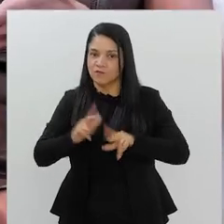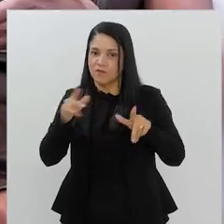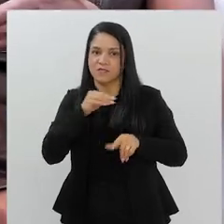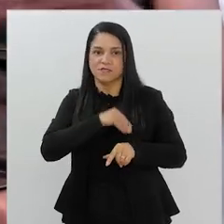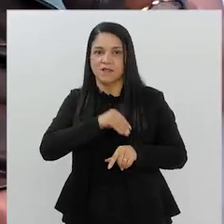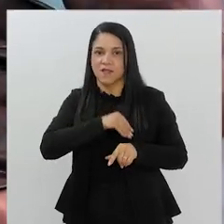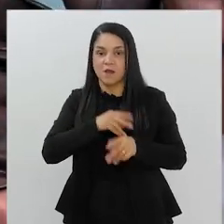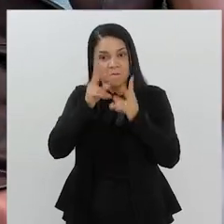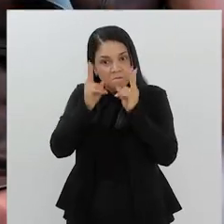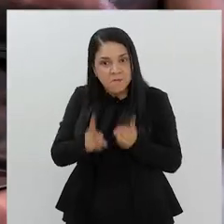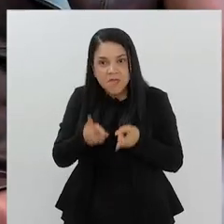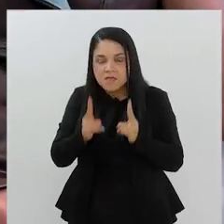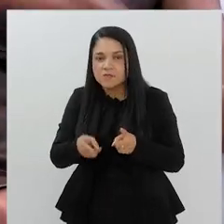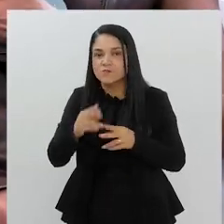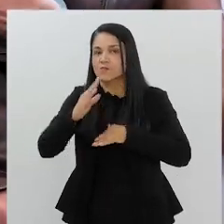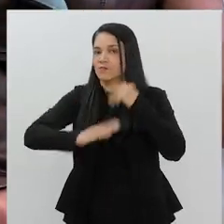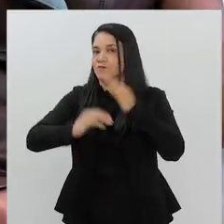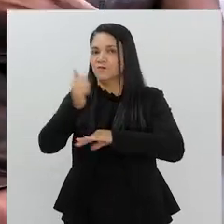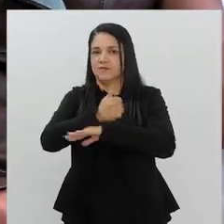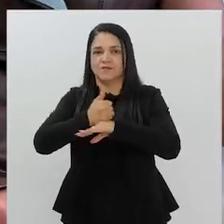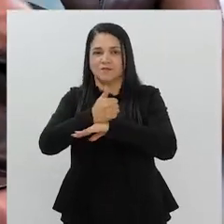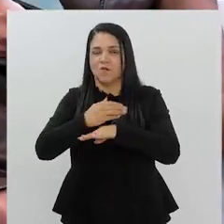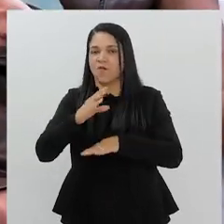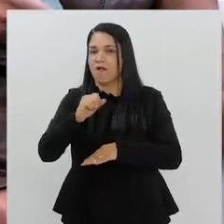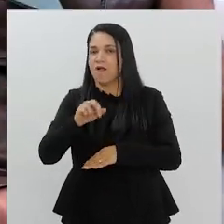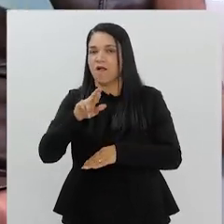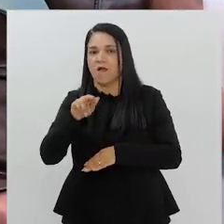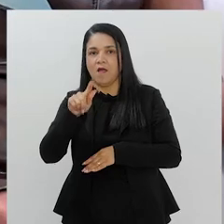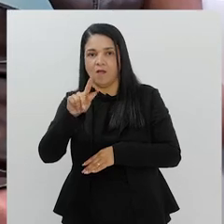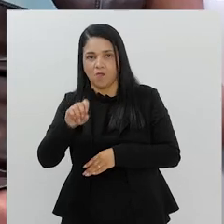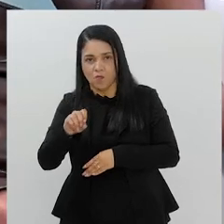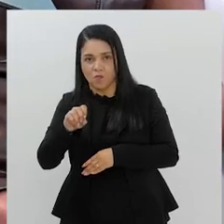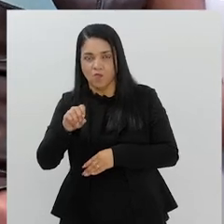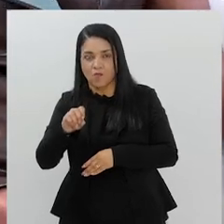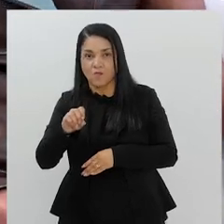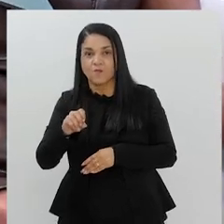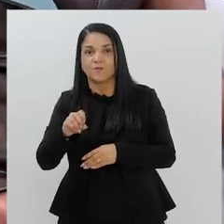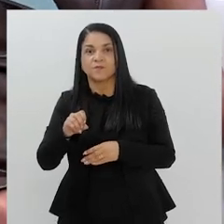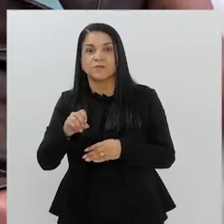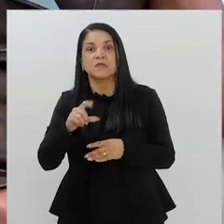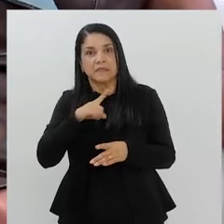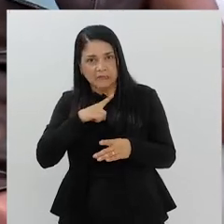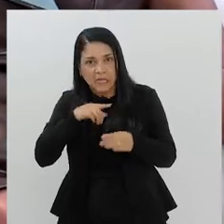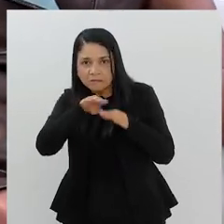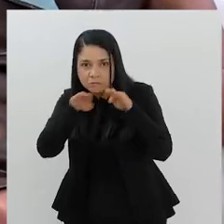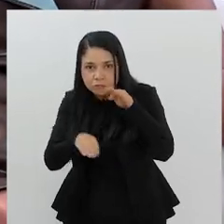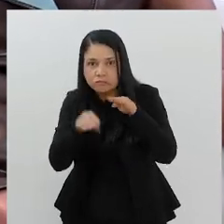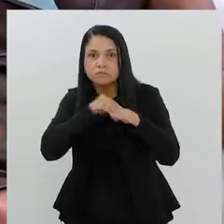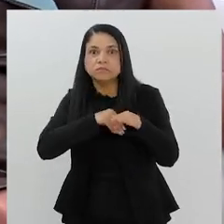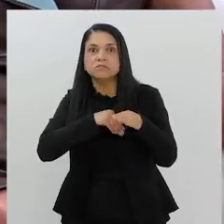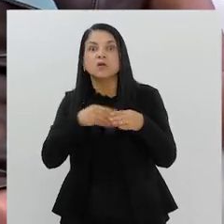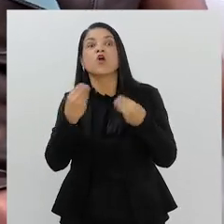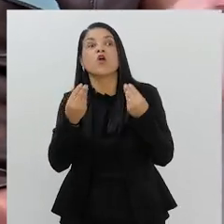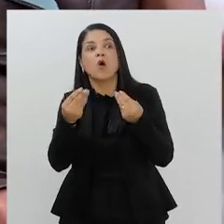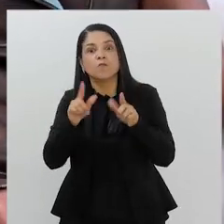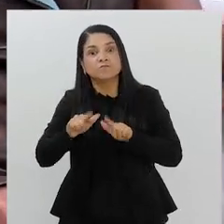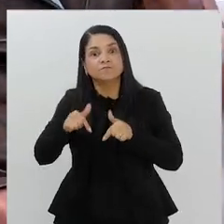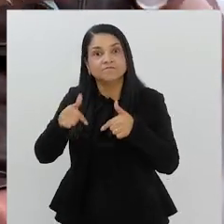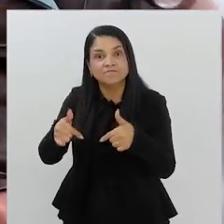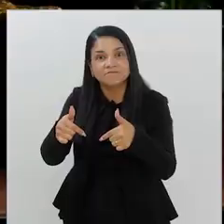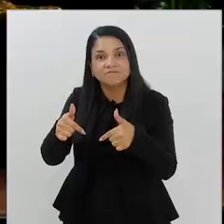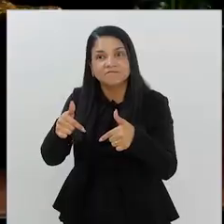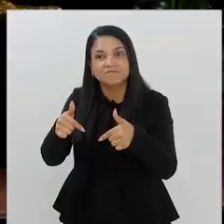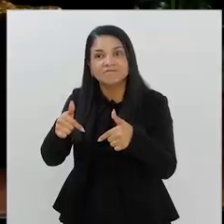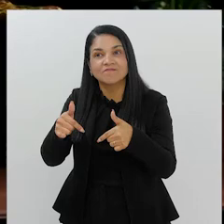e mulheres que estejam exercendo as mesmas funções e aí tem o que como é que você vai fazer como é que